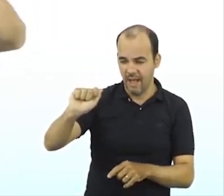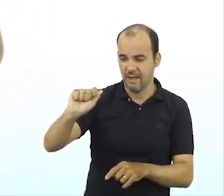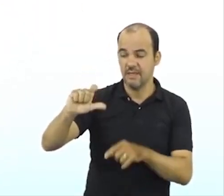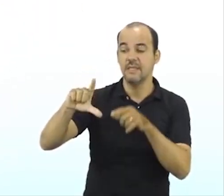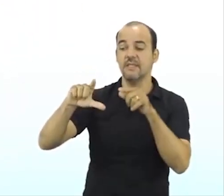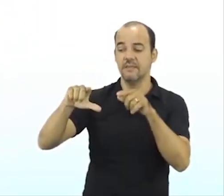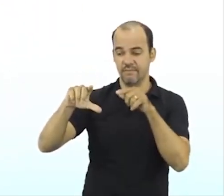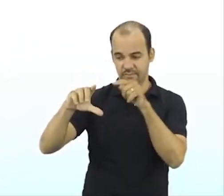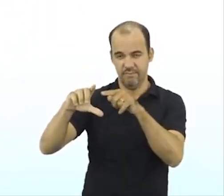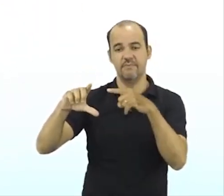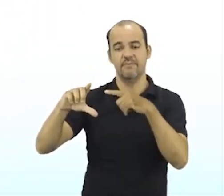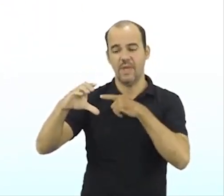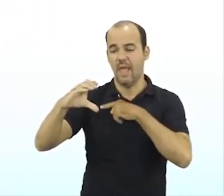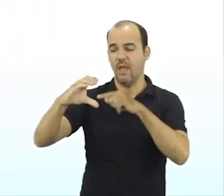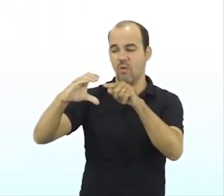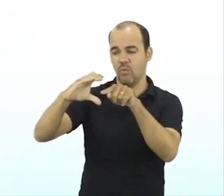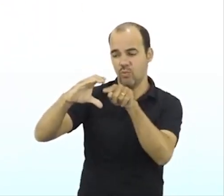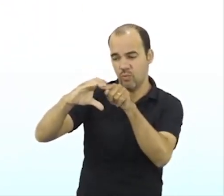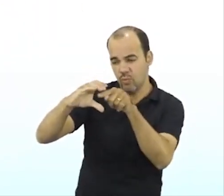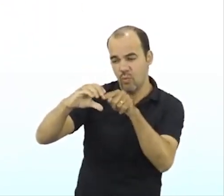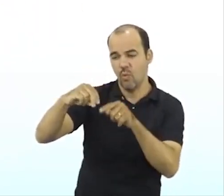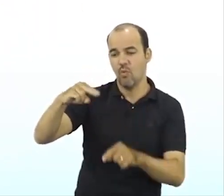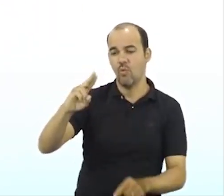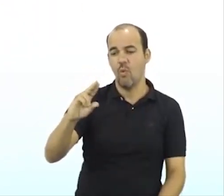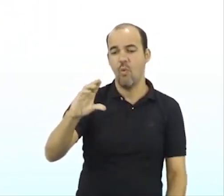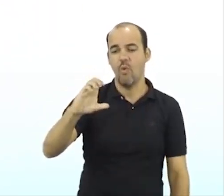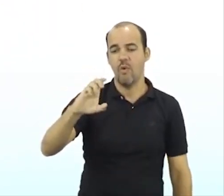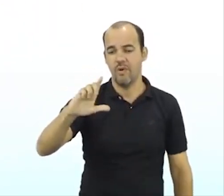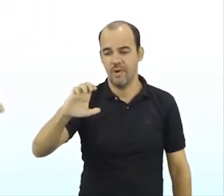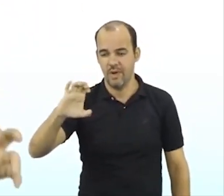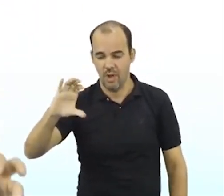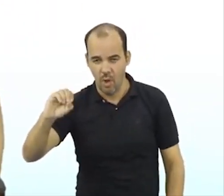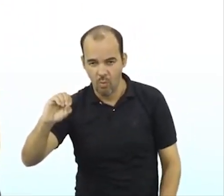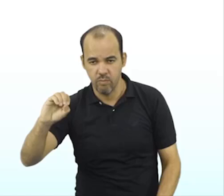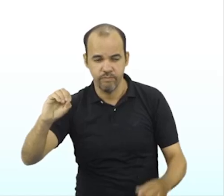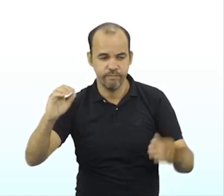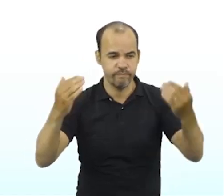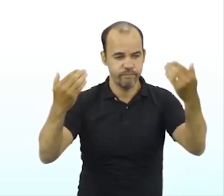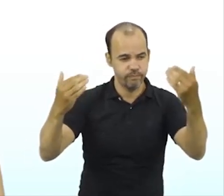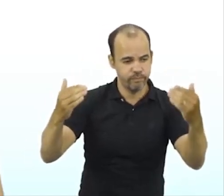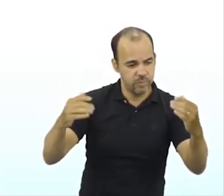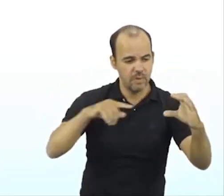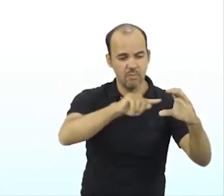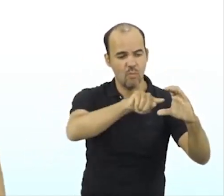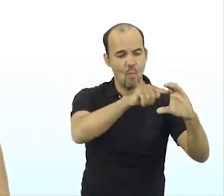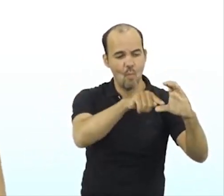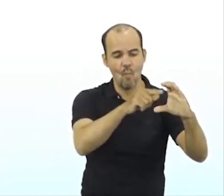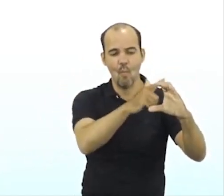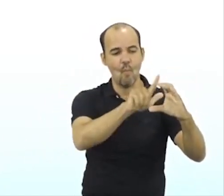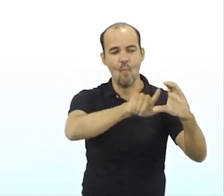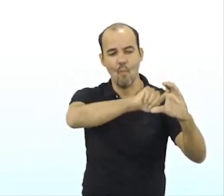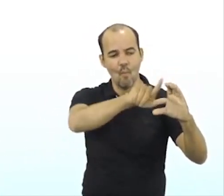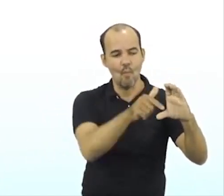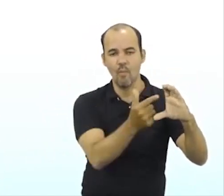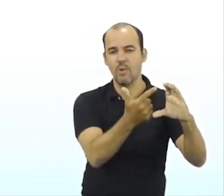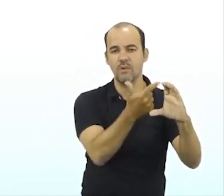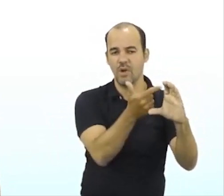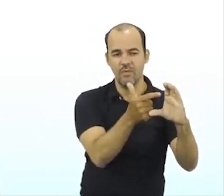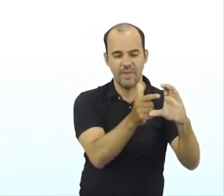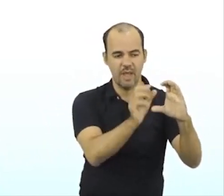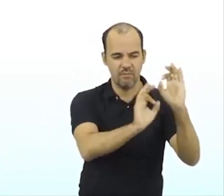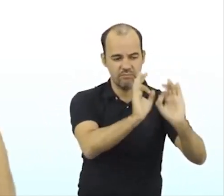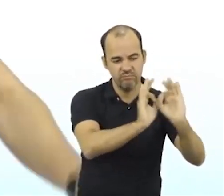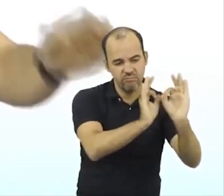duas células, que tem incrivelmente muita gente que vai para o Enem sem saber, é que na célula procarionte você não vai ter um núcleo